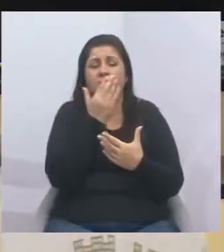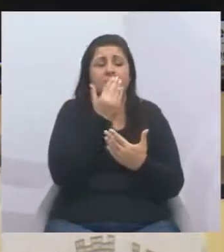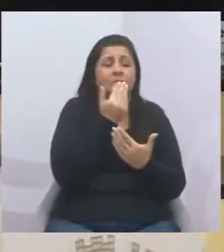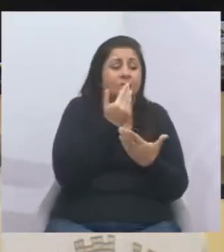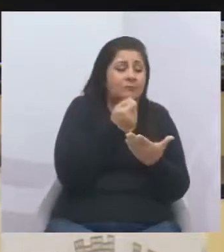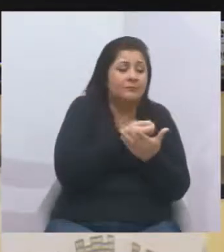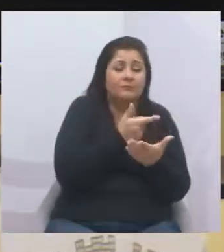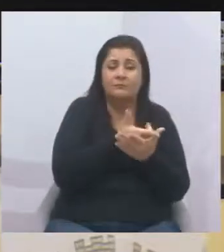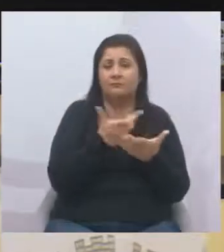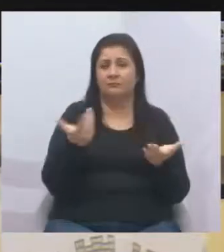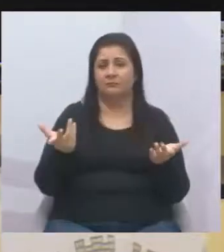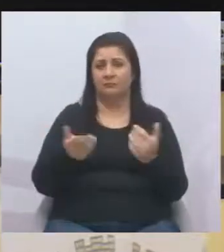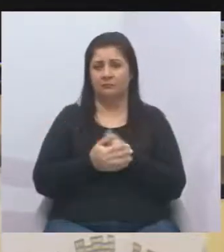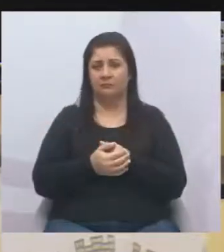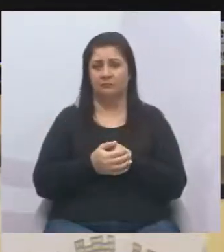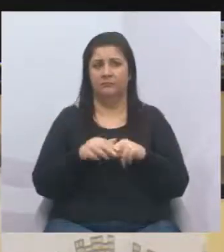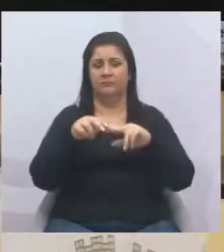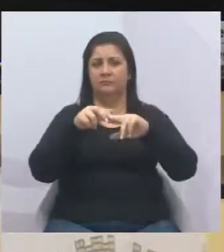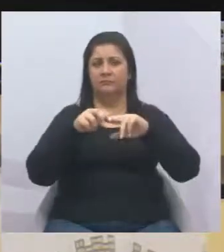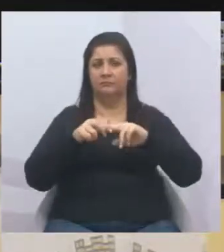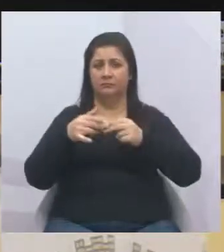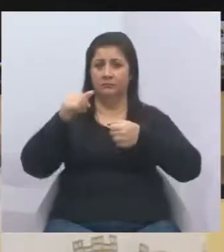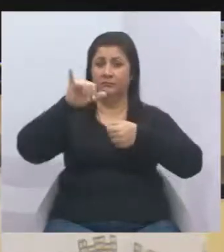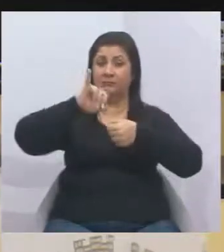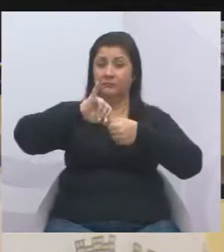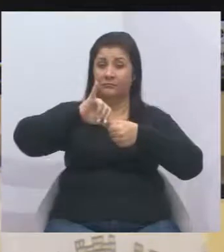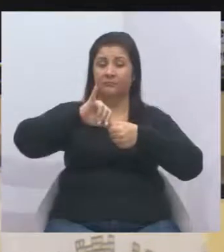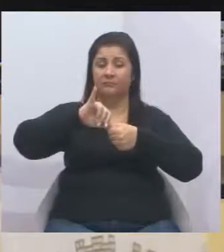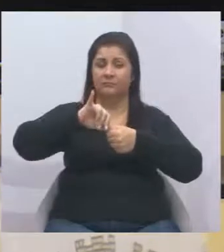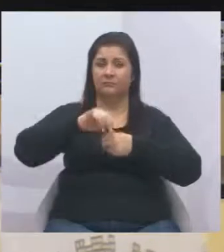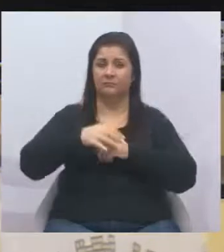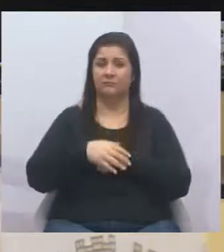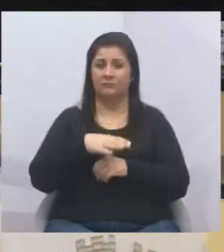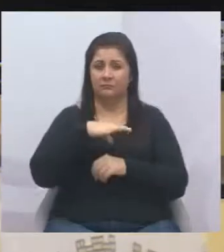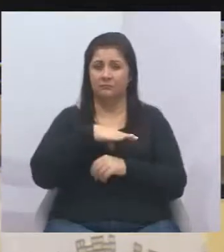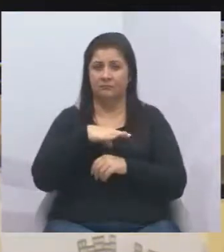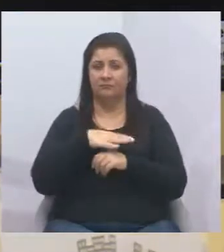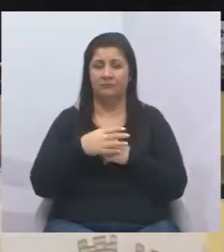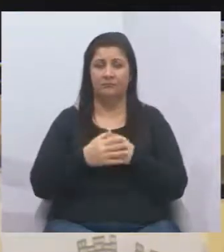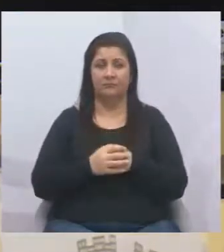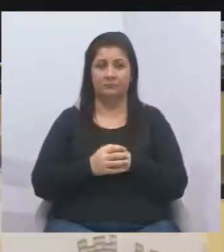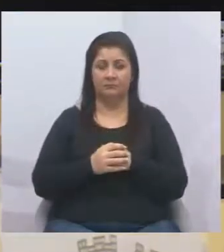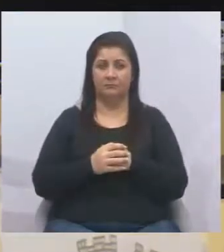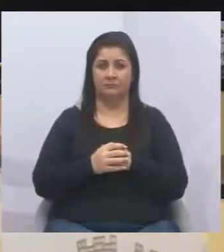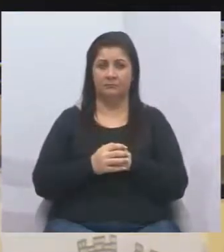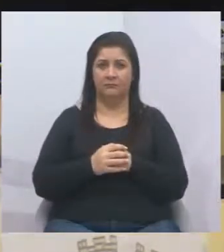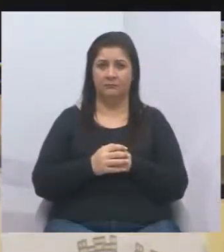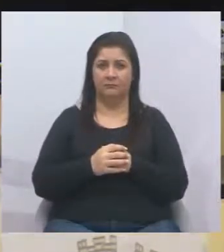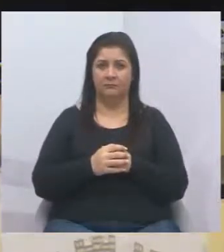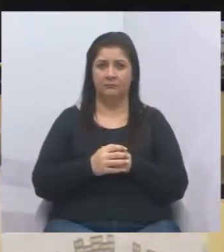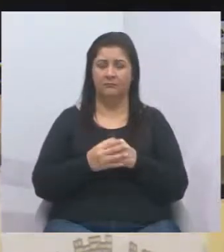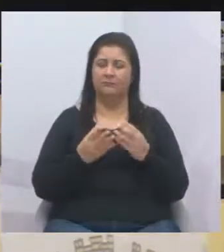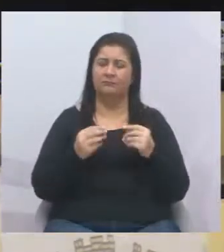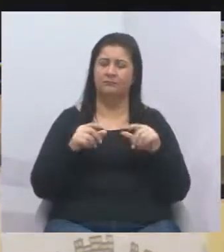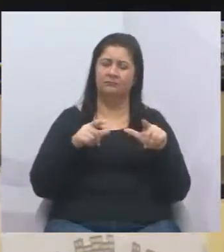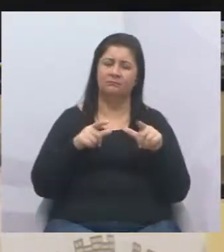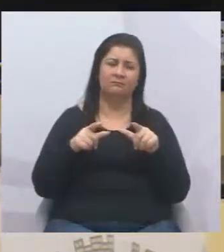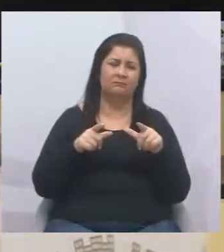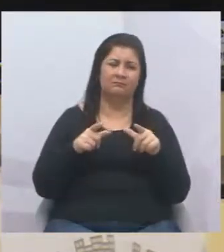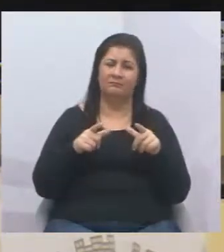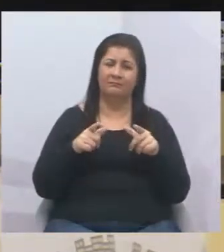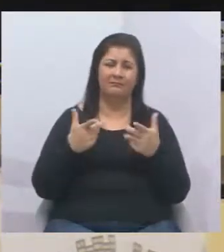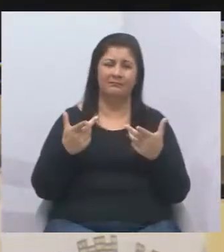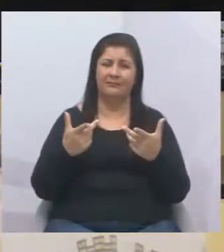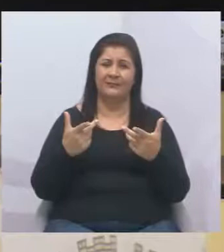sobreviver. Por isso que o centro da cidade, como aqui está o pedido, aumentou o trabalho informal. Aumentou,